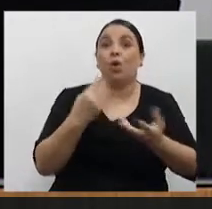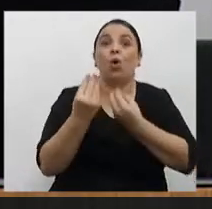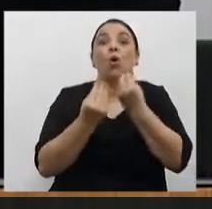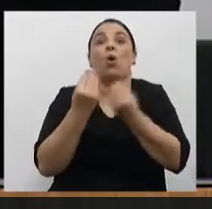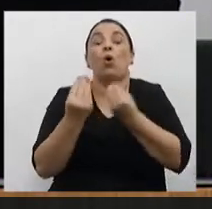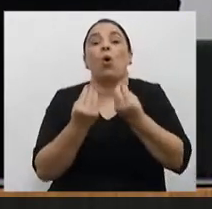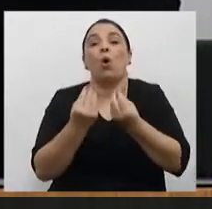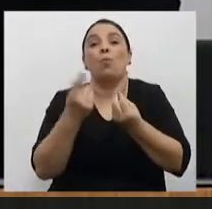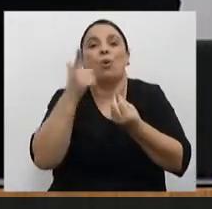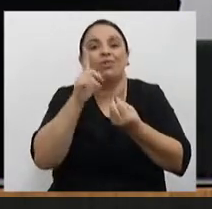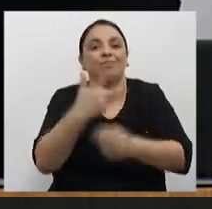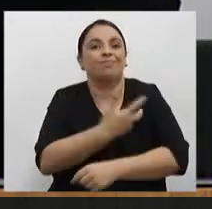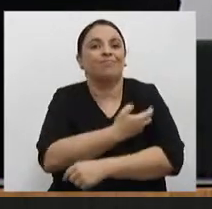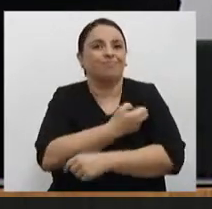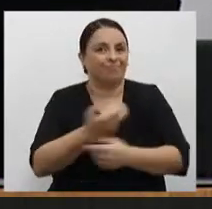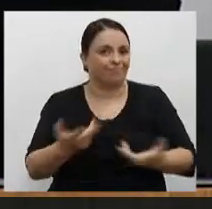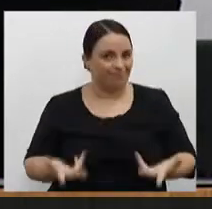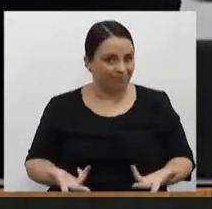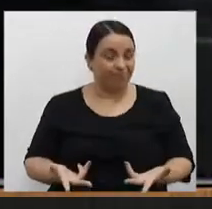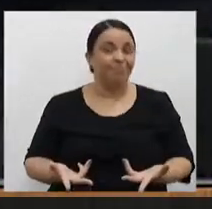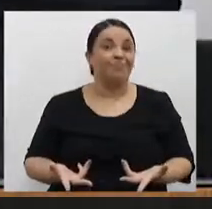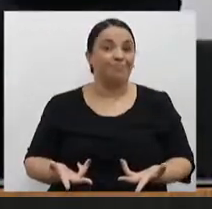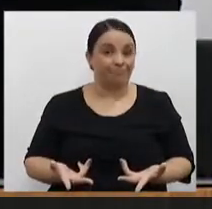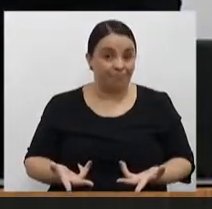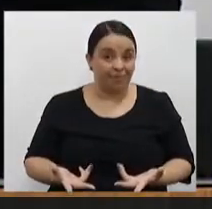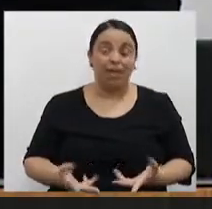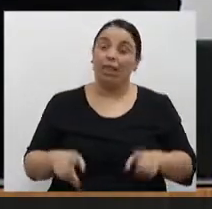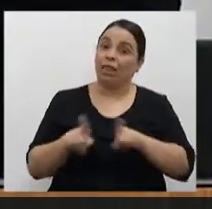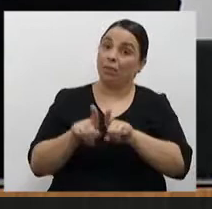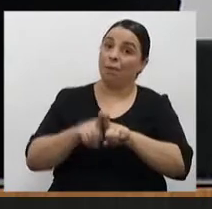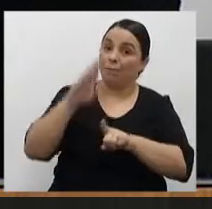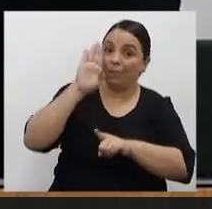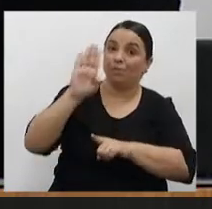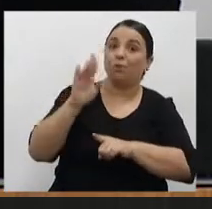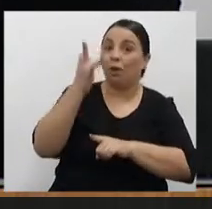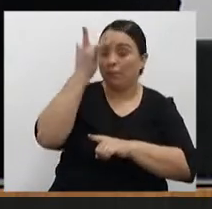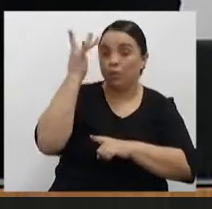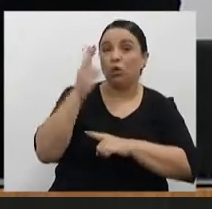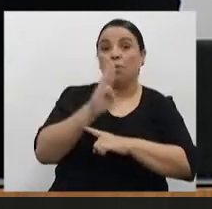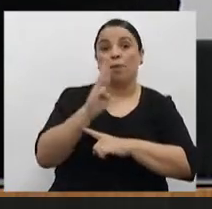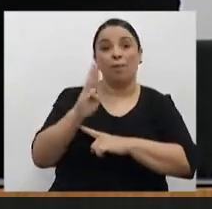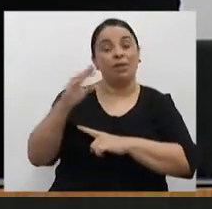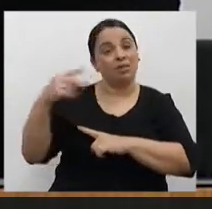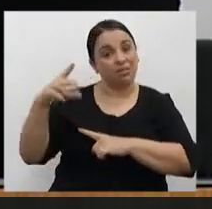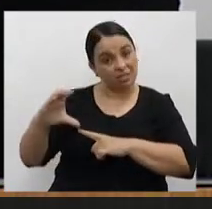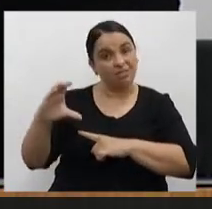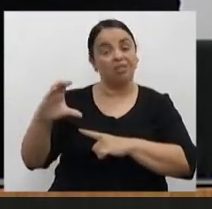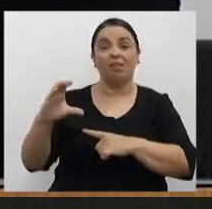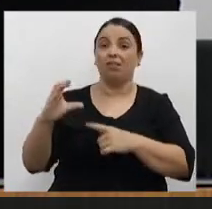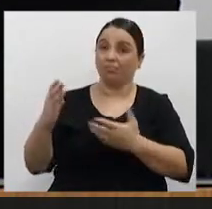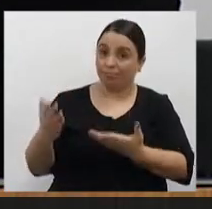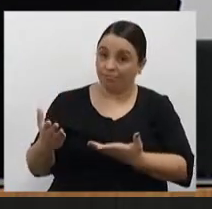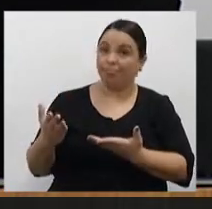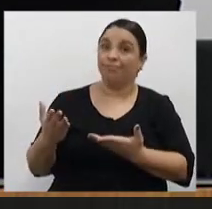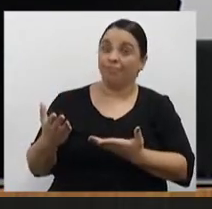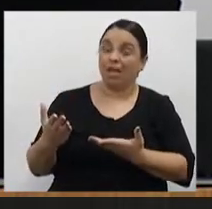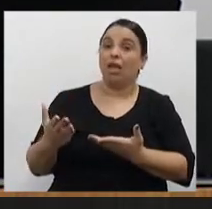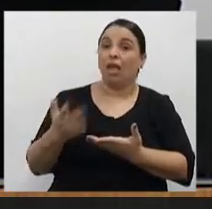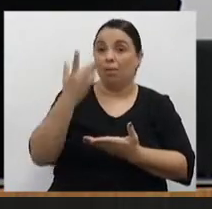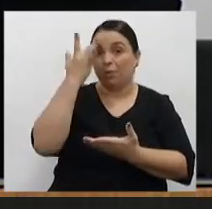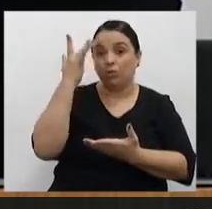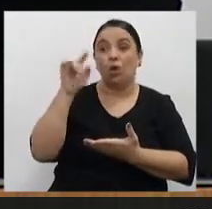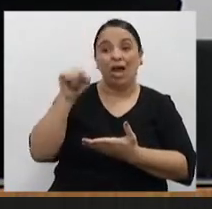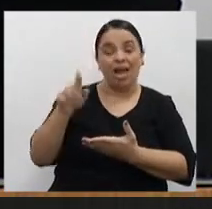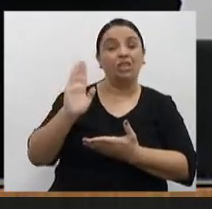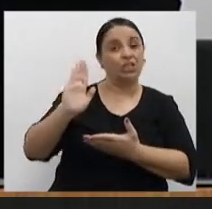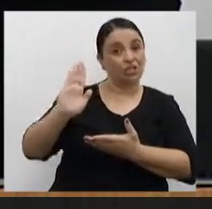quem recebe o benefício de prestação continuada, o BPC, quem já está cadastrado. Com exceção de quem já está cadastrado no